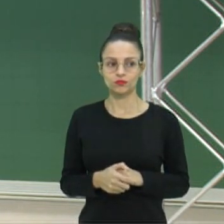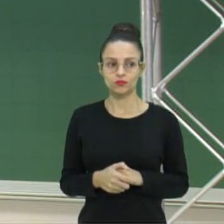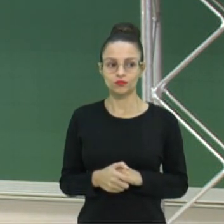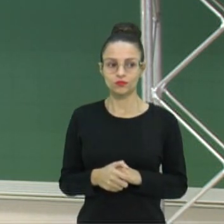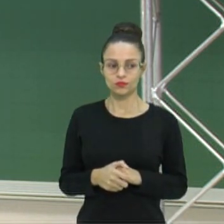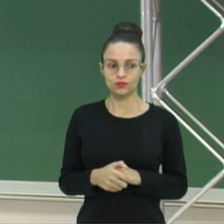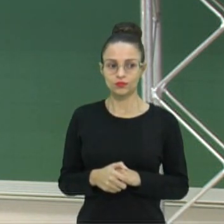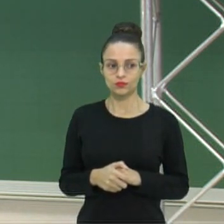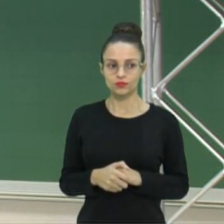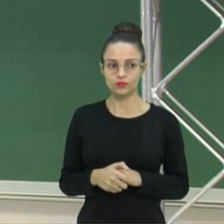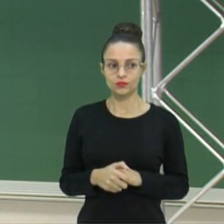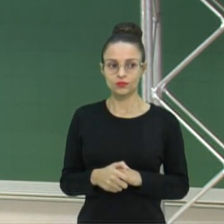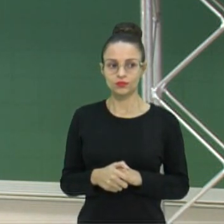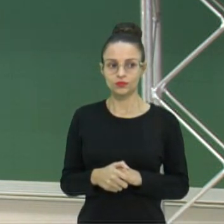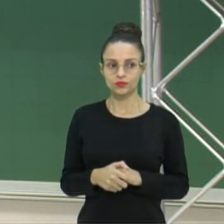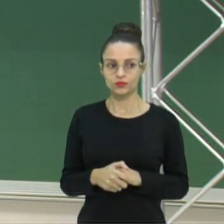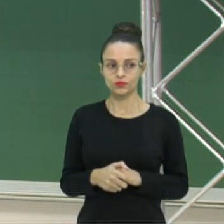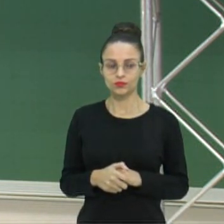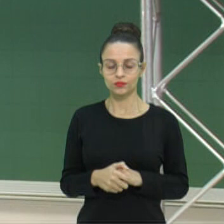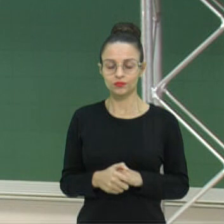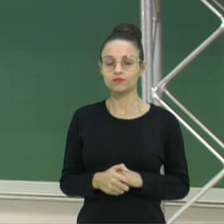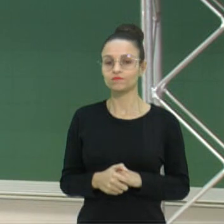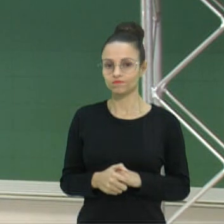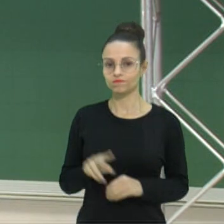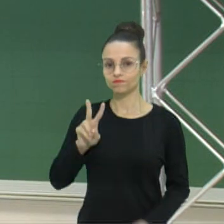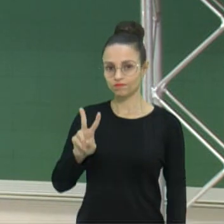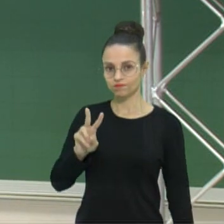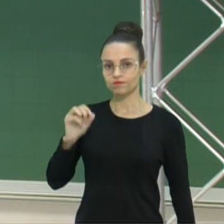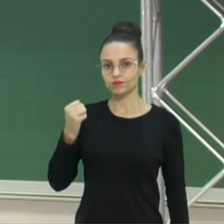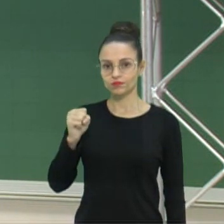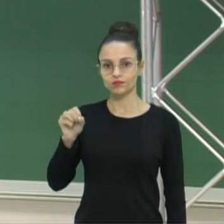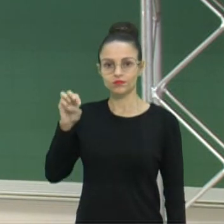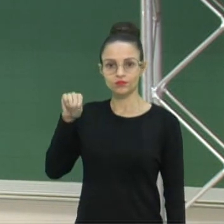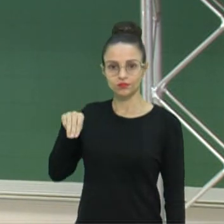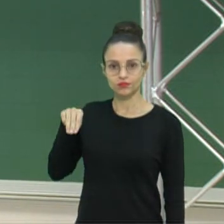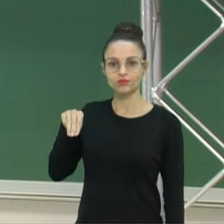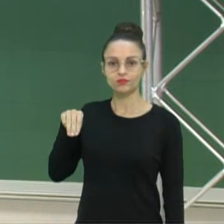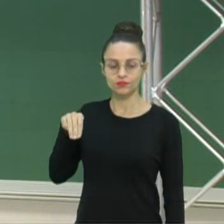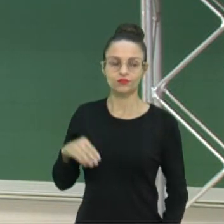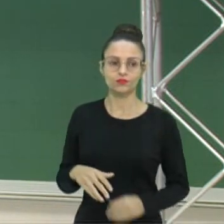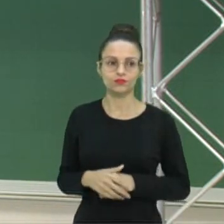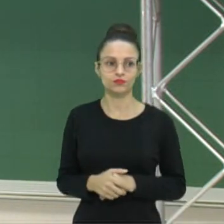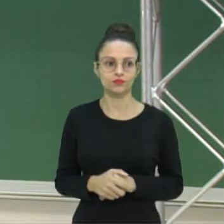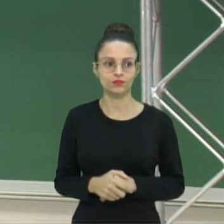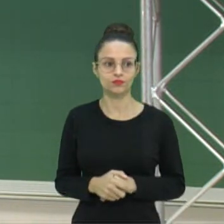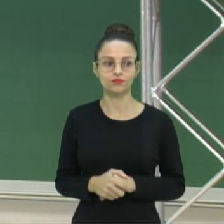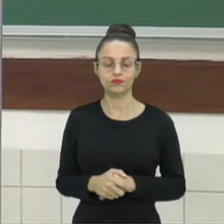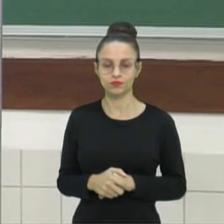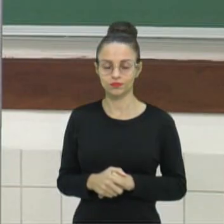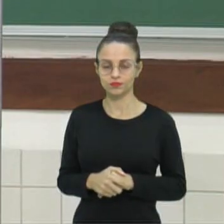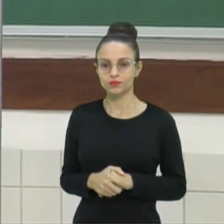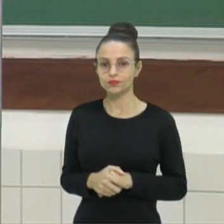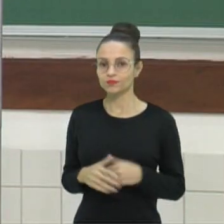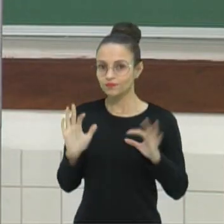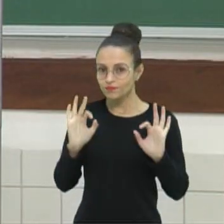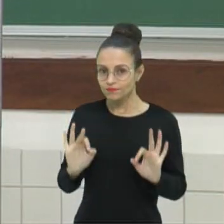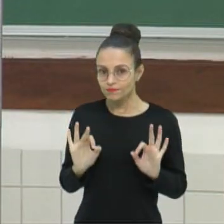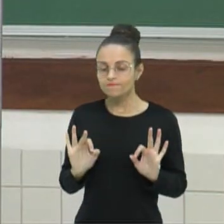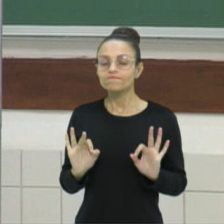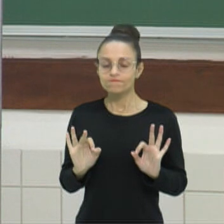Isso aqui vai ser igual a 8 metros por segundo.